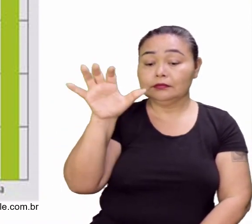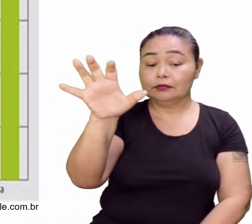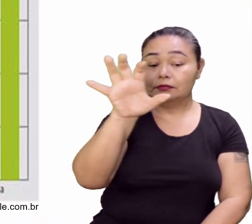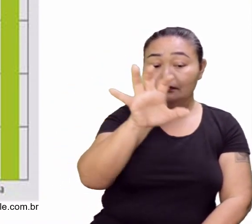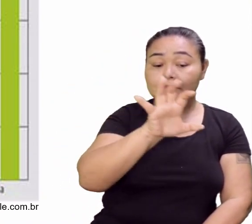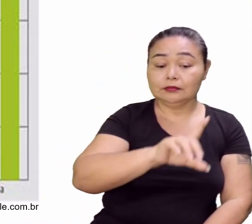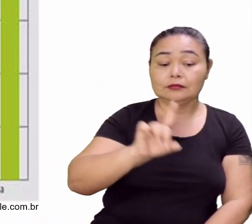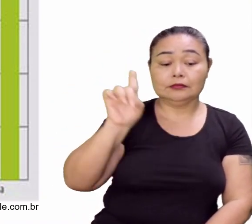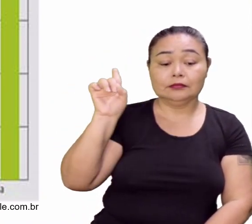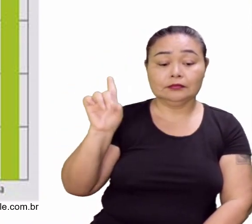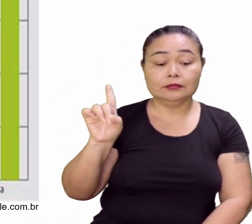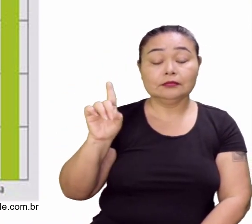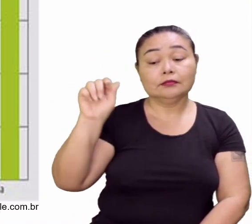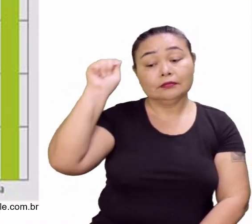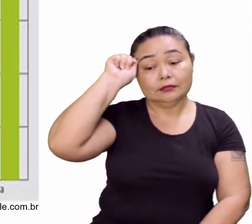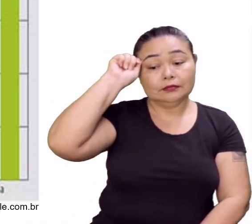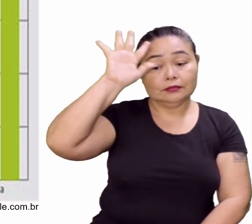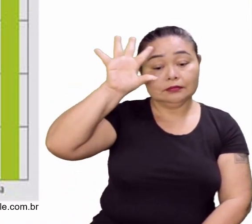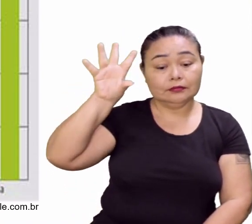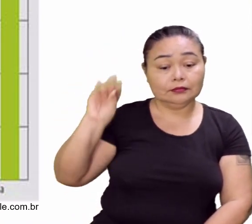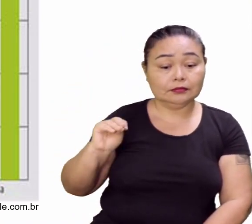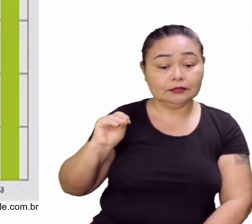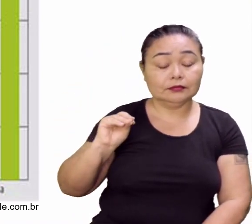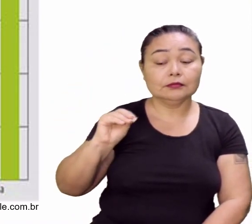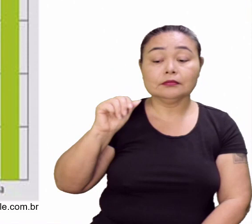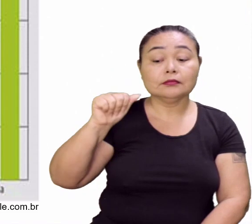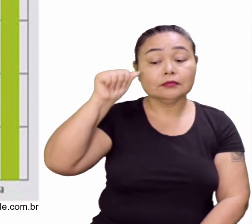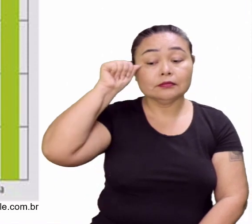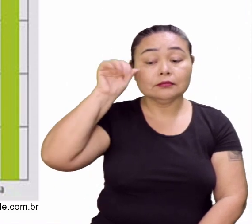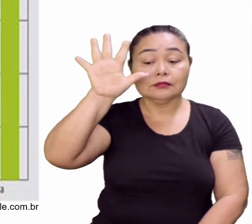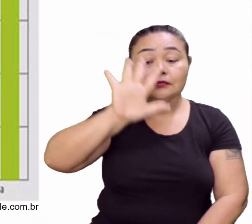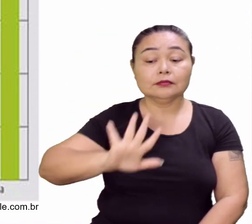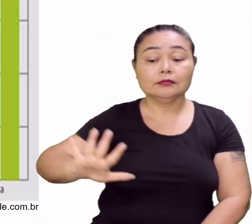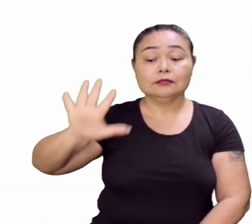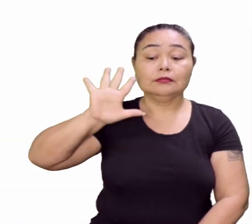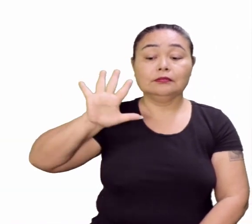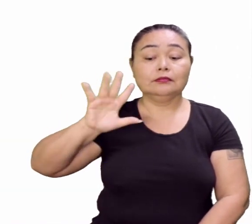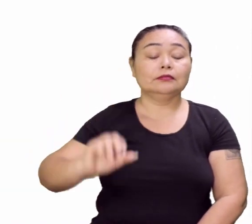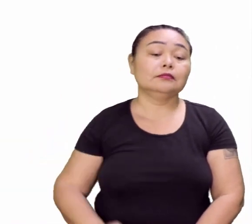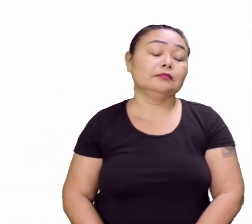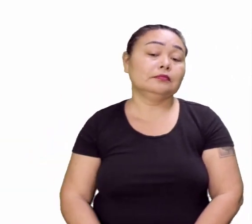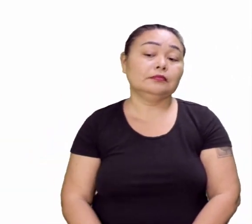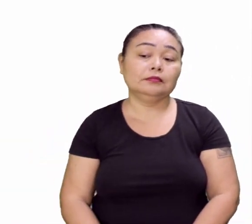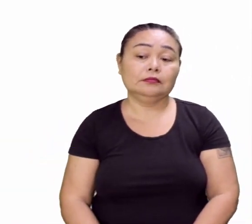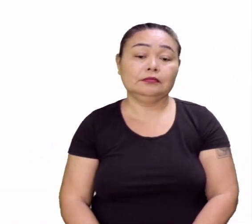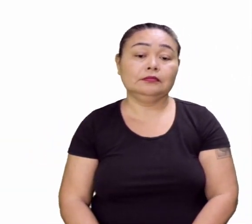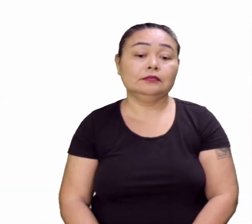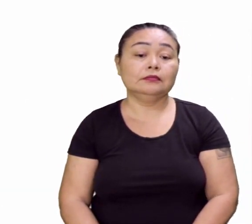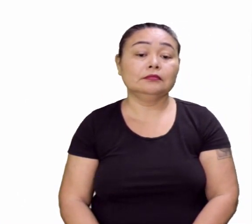Terra, que vai ser a África e a Ásia. Perfeito.